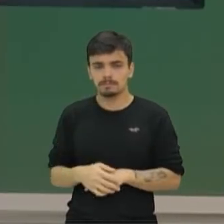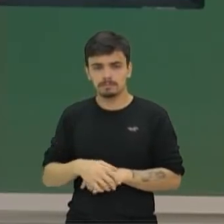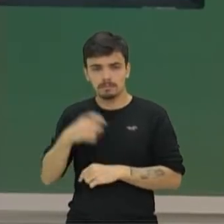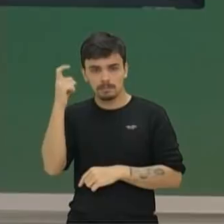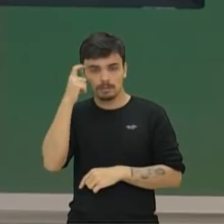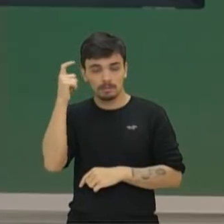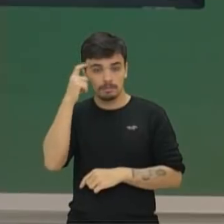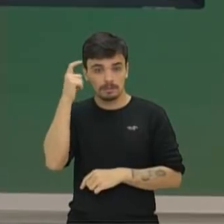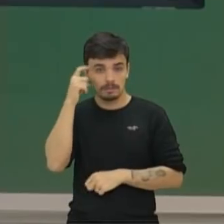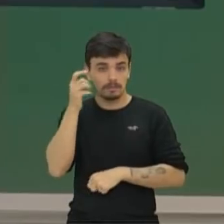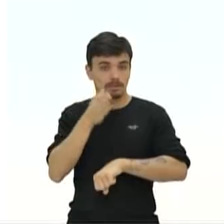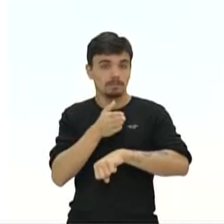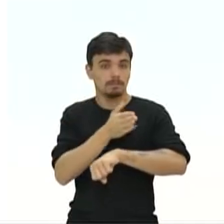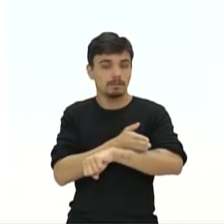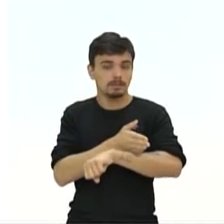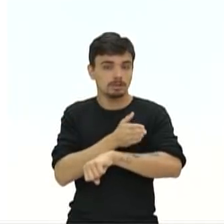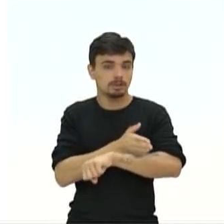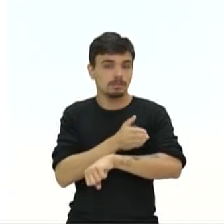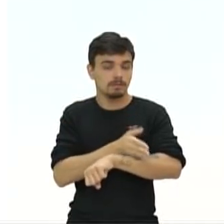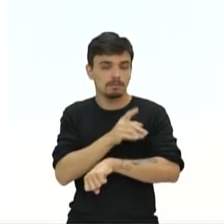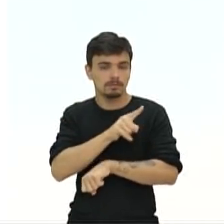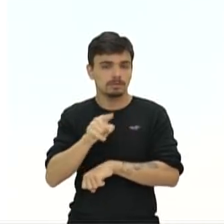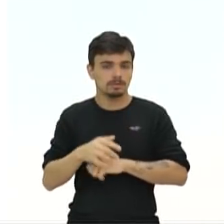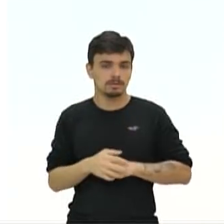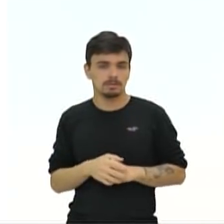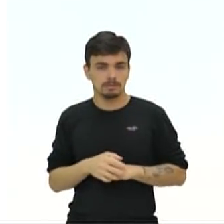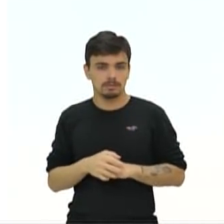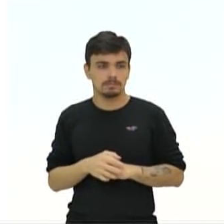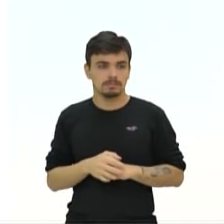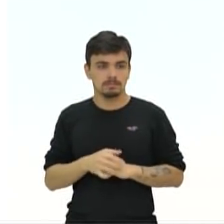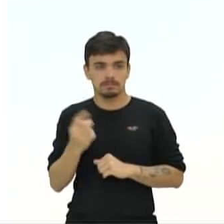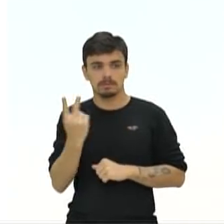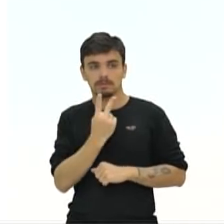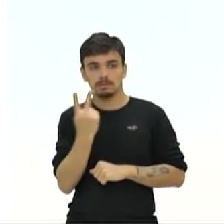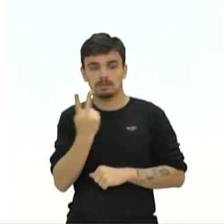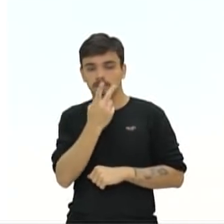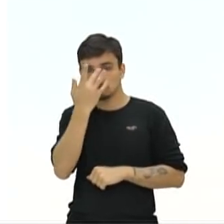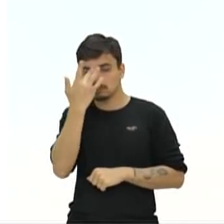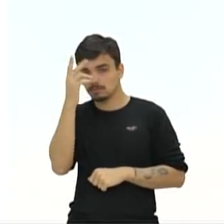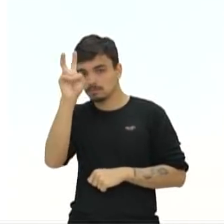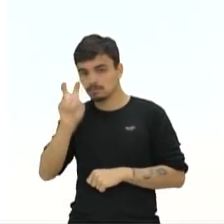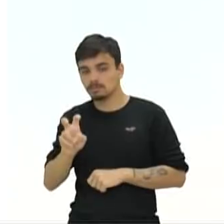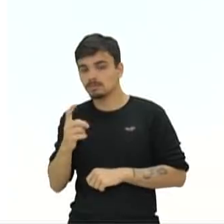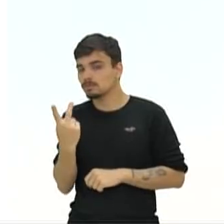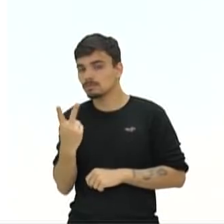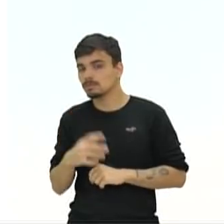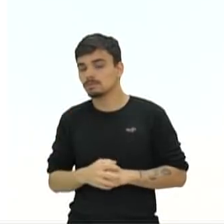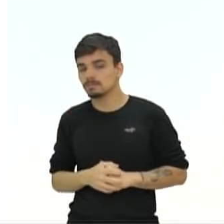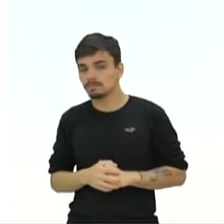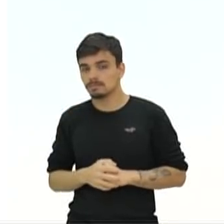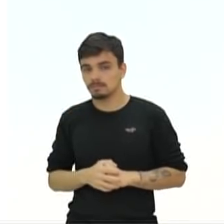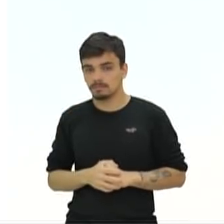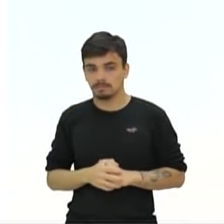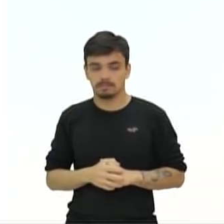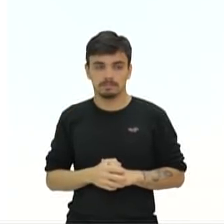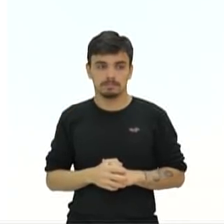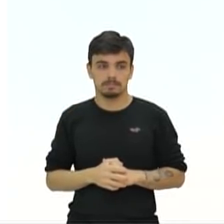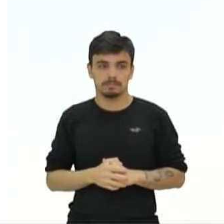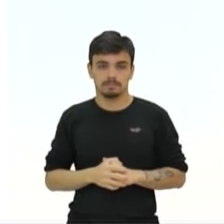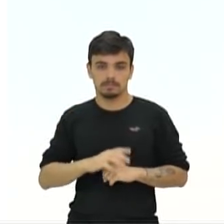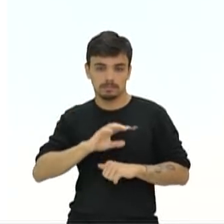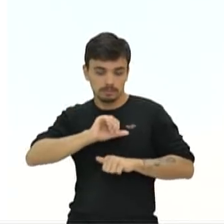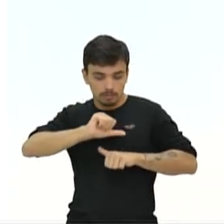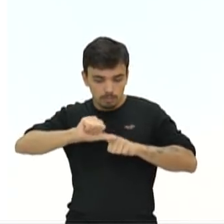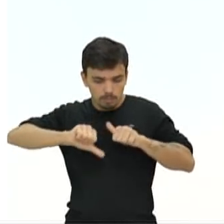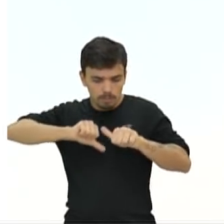pensamento medieval. Quem está aqui? Vocês sabem quem são esses dois? Leonardo da Vinci e Mona Lisa. Então, as